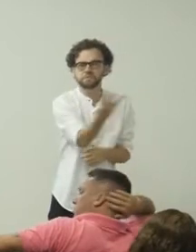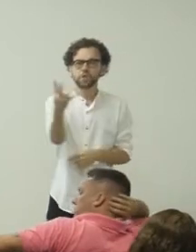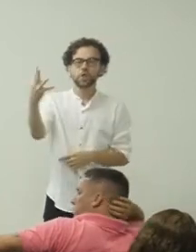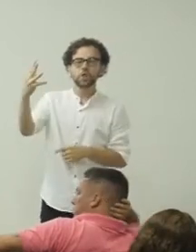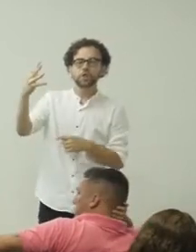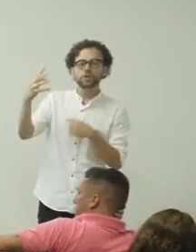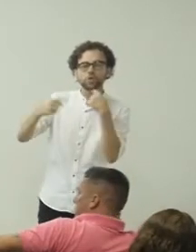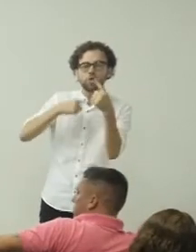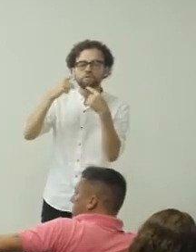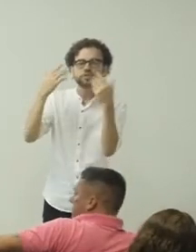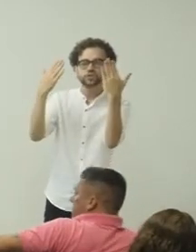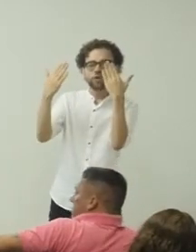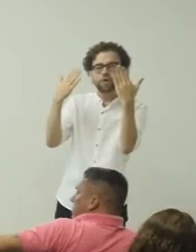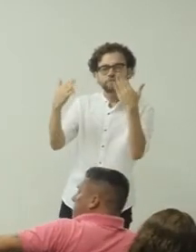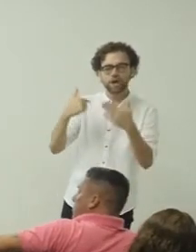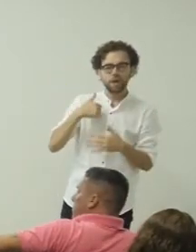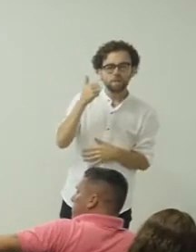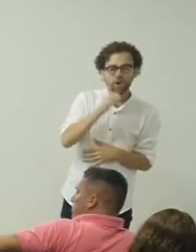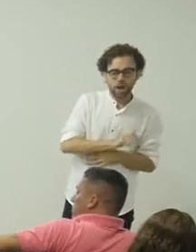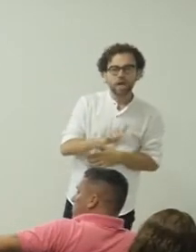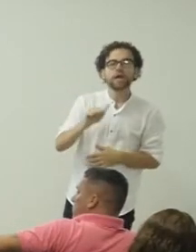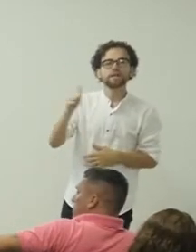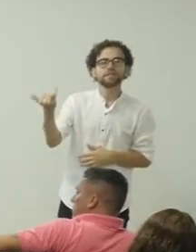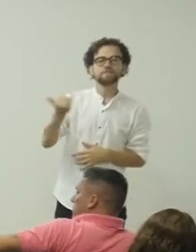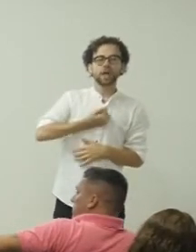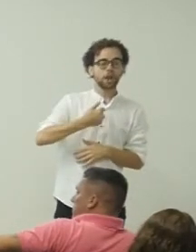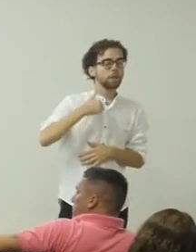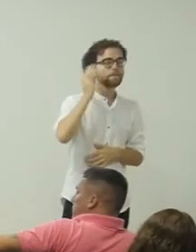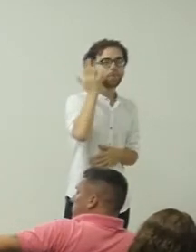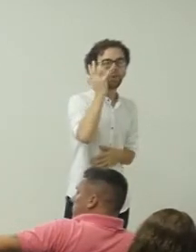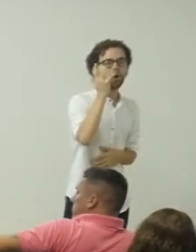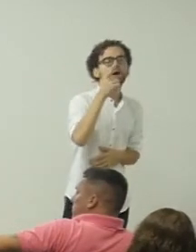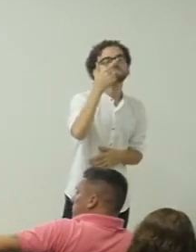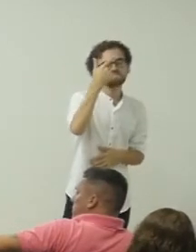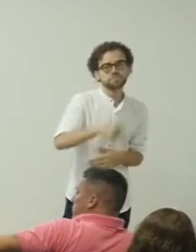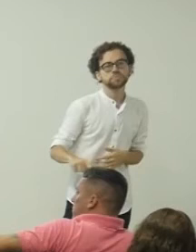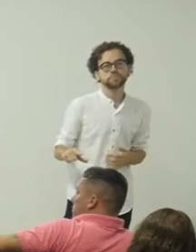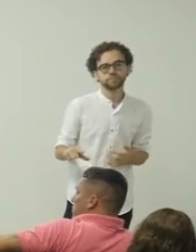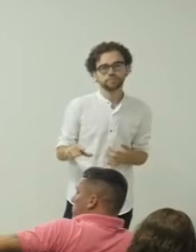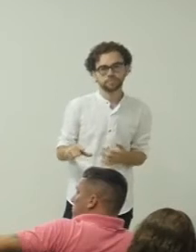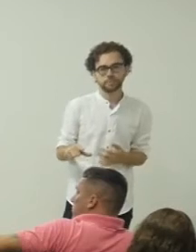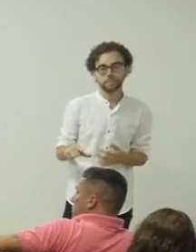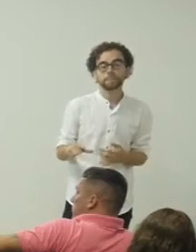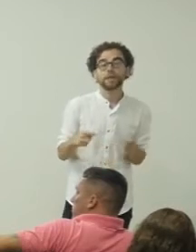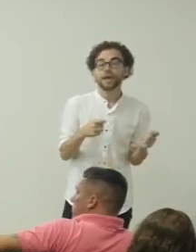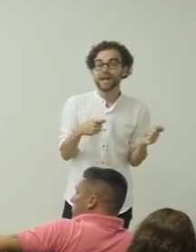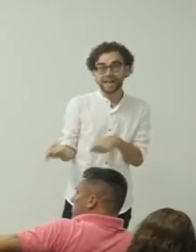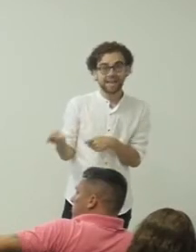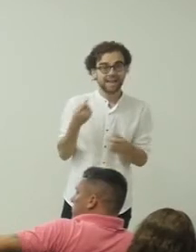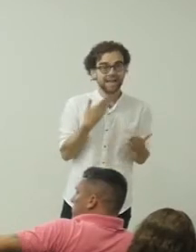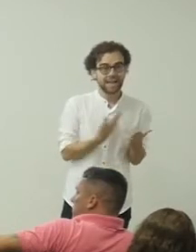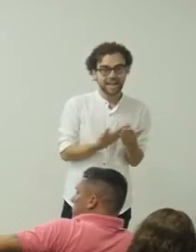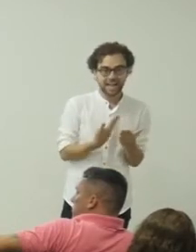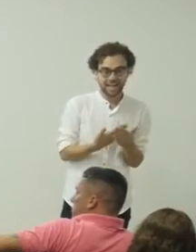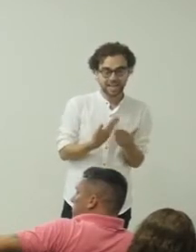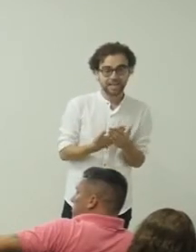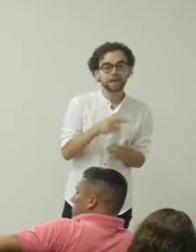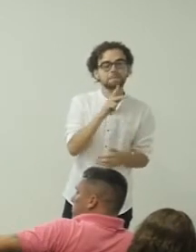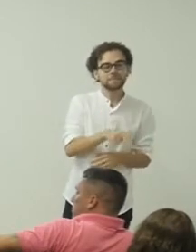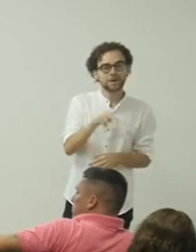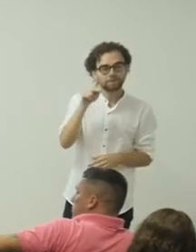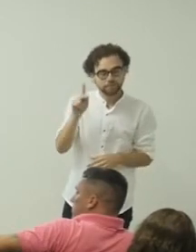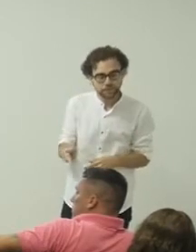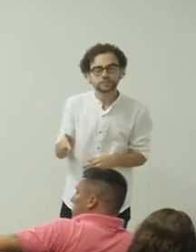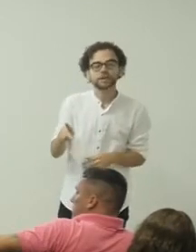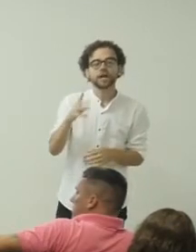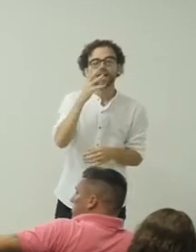mulher, e me chama de burra pelo mesmo motivo, tem mais um. Todas as aulas, esse professor